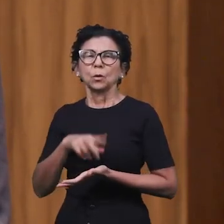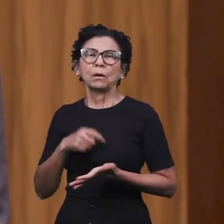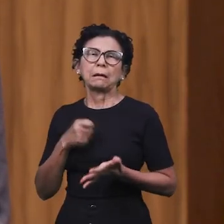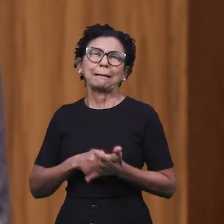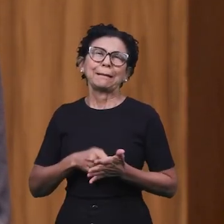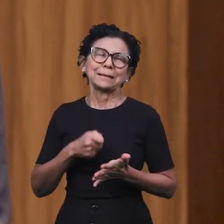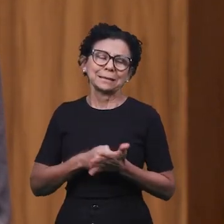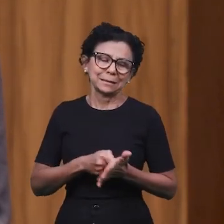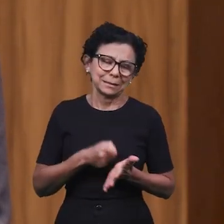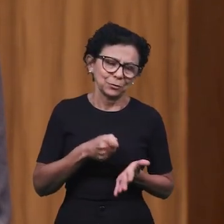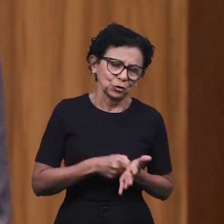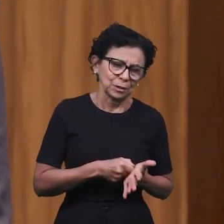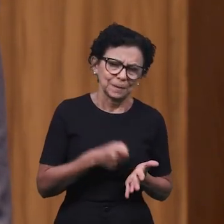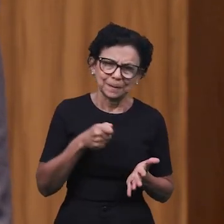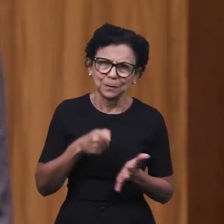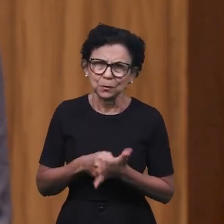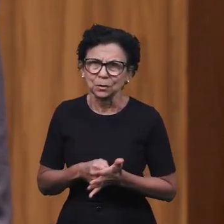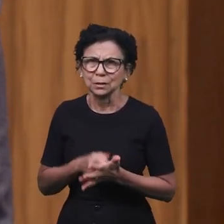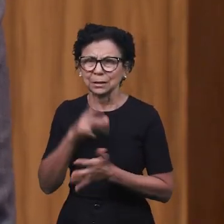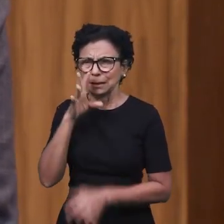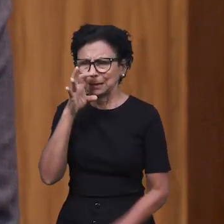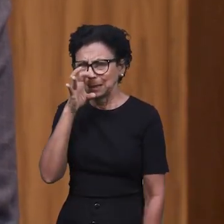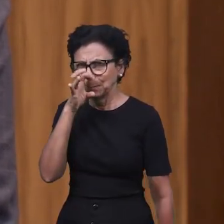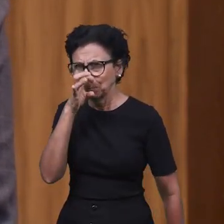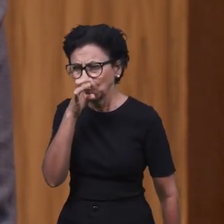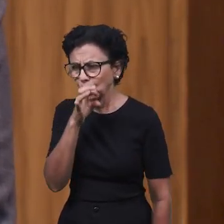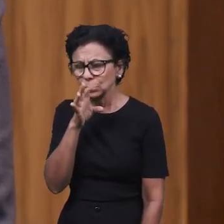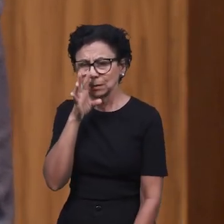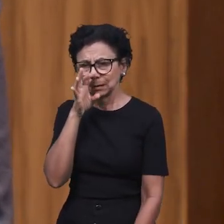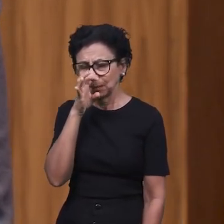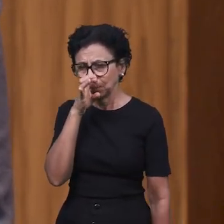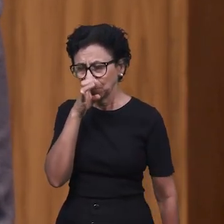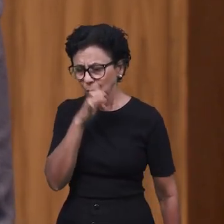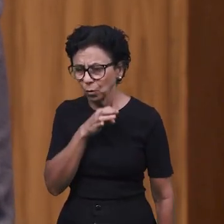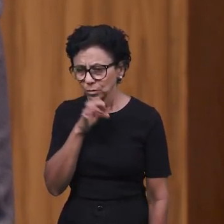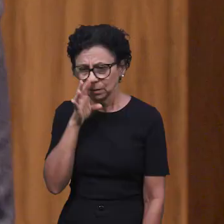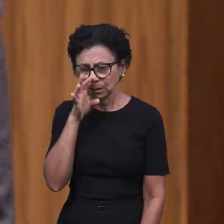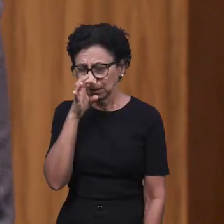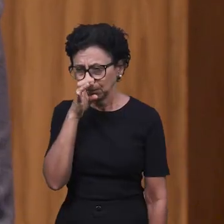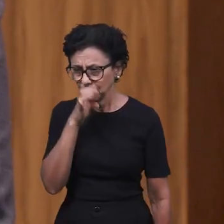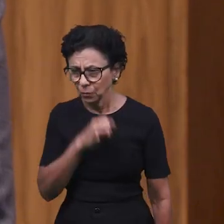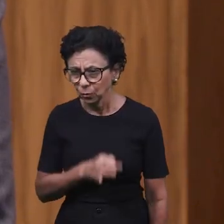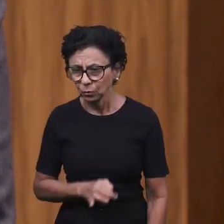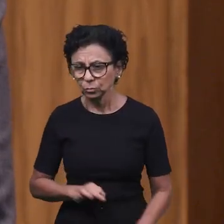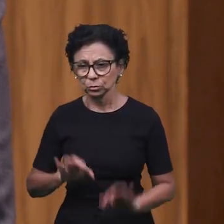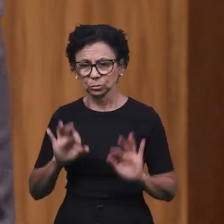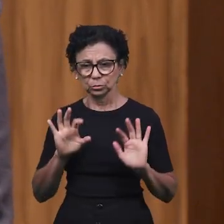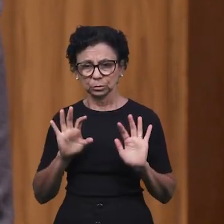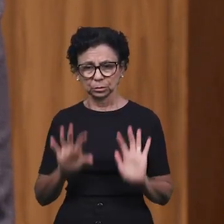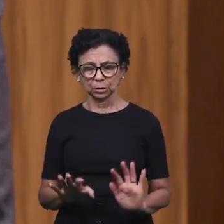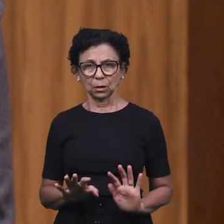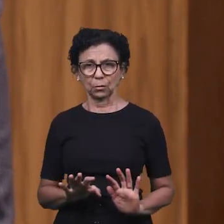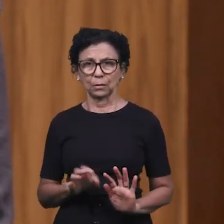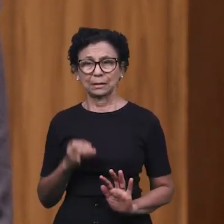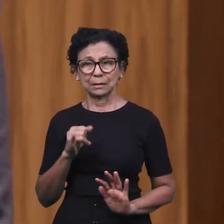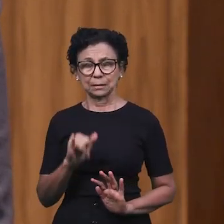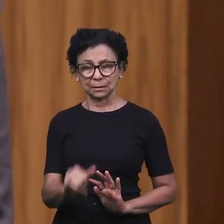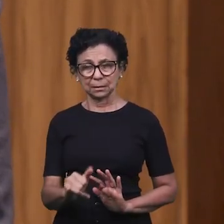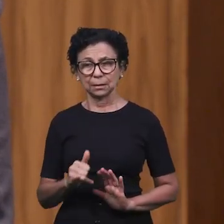que insistência é eu persistir. Não é. Insistência é eu fazer da mesma forma,